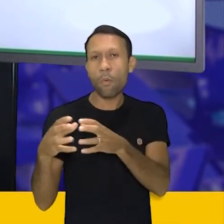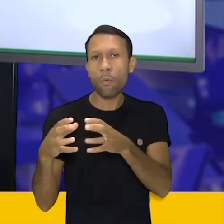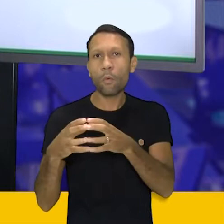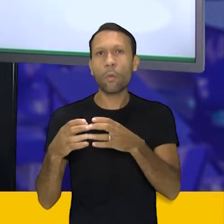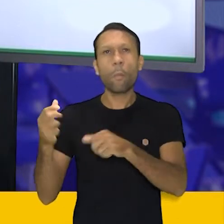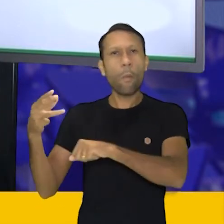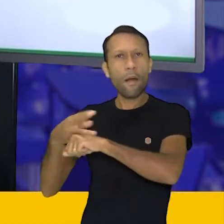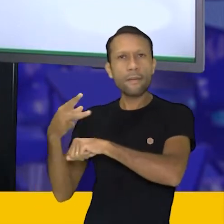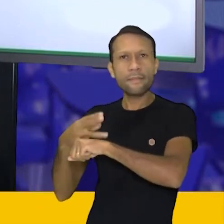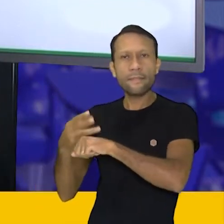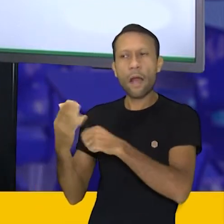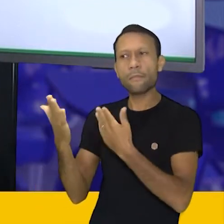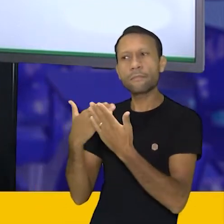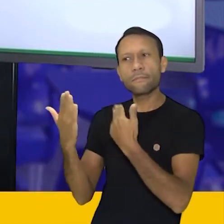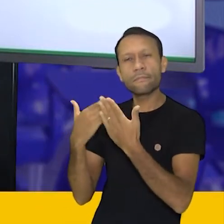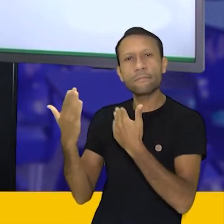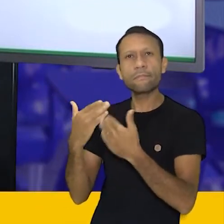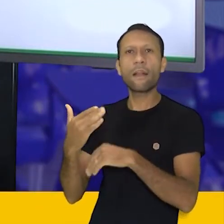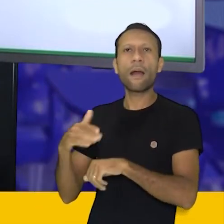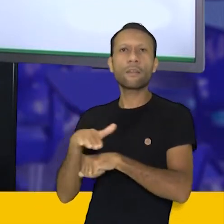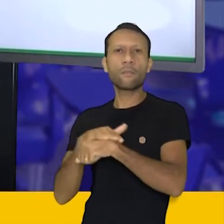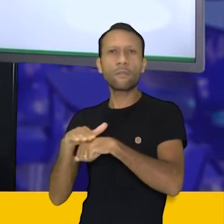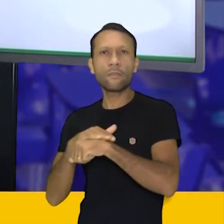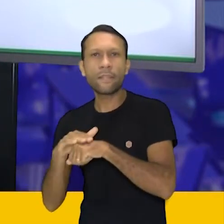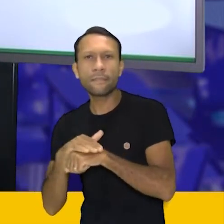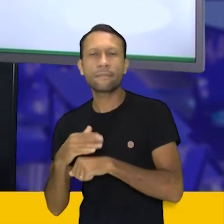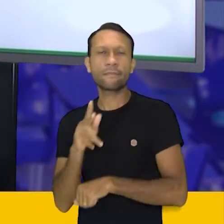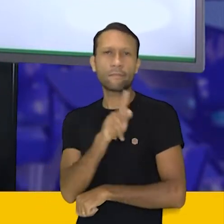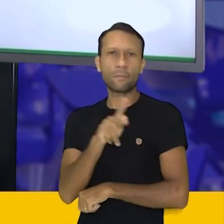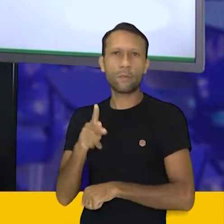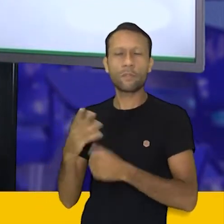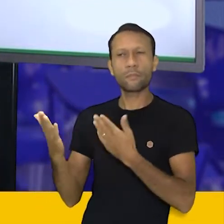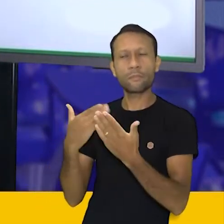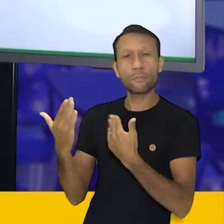formados de WhatsApp. Então vocês deverão desenvolver uma atividade